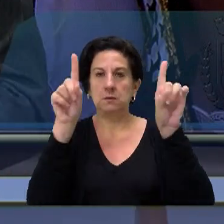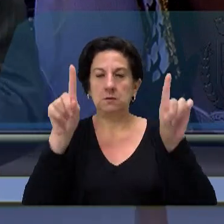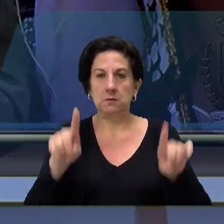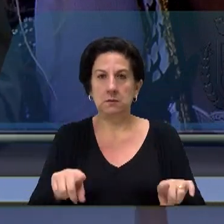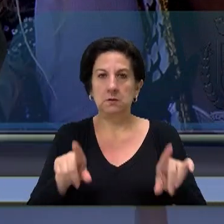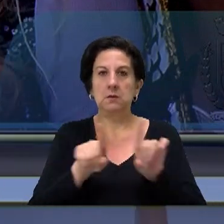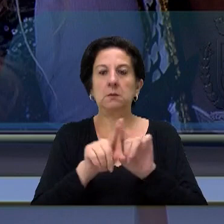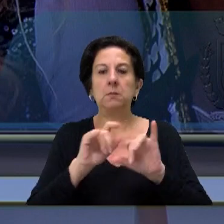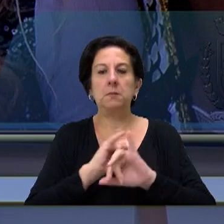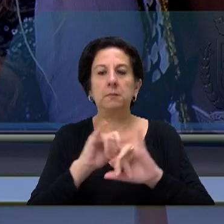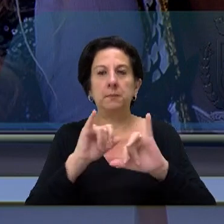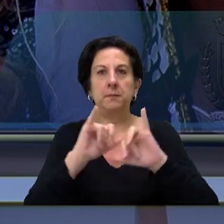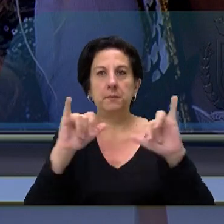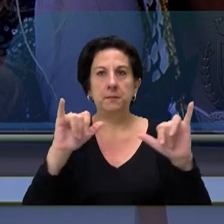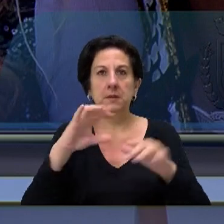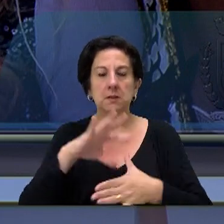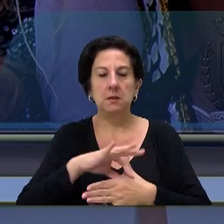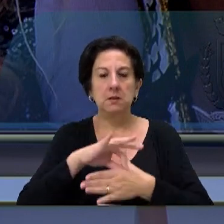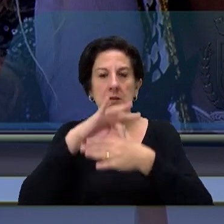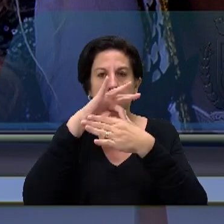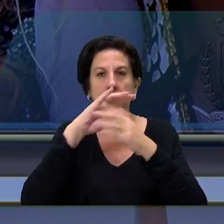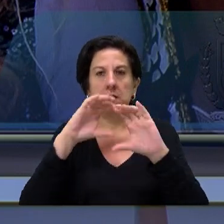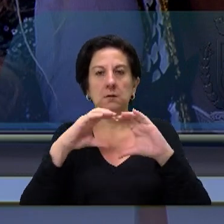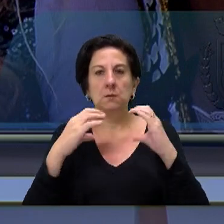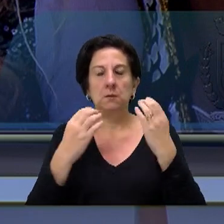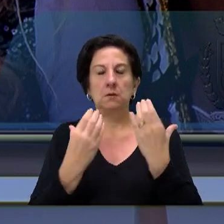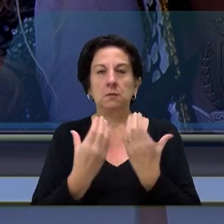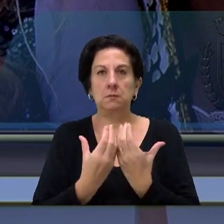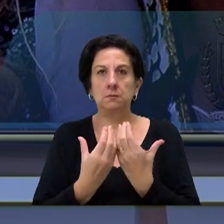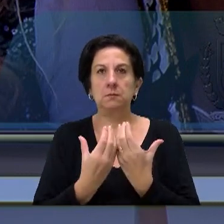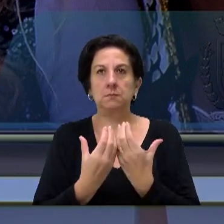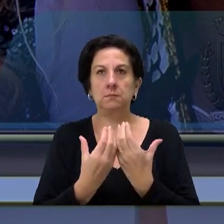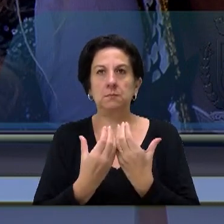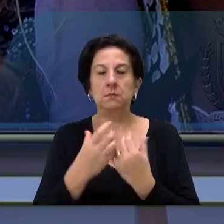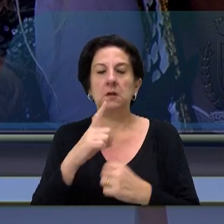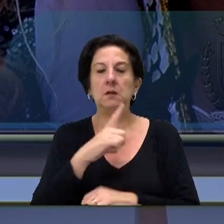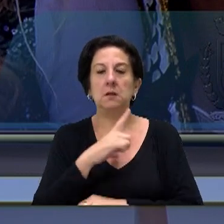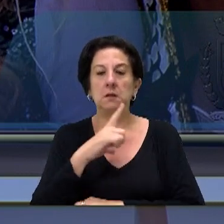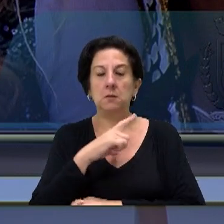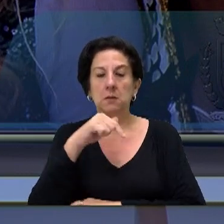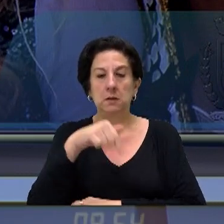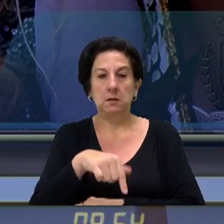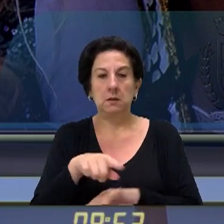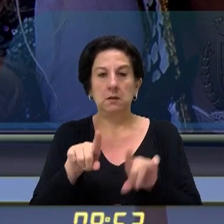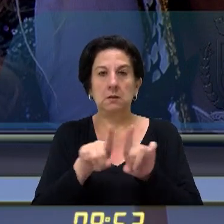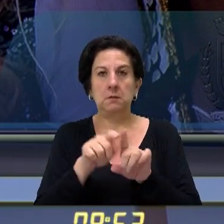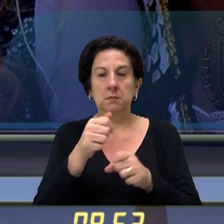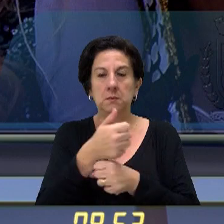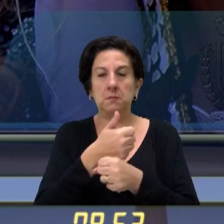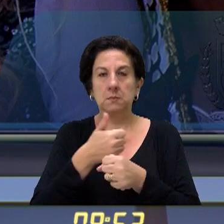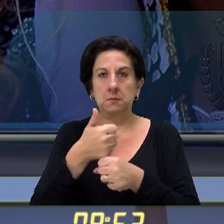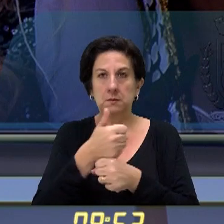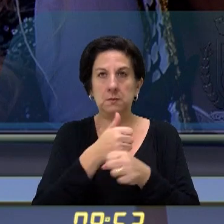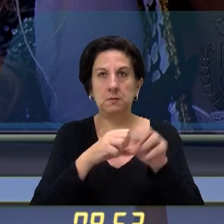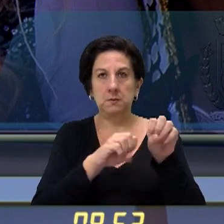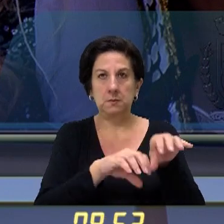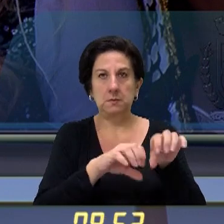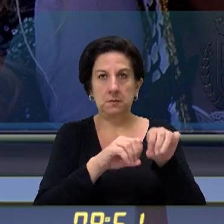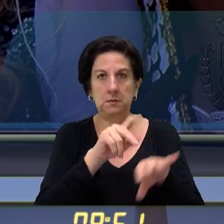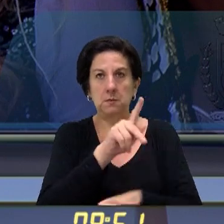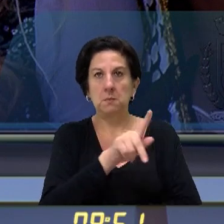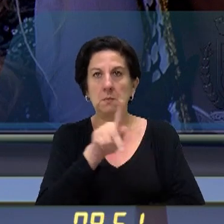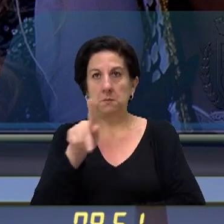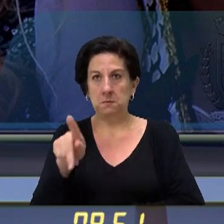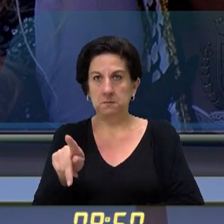à nossa imprensa, às nossas lideranças comunitárias. Nós temos aqui também os nossos profissionais da educação, os